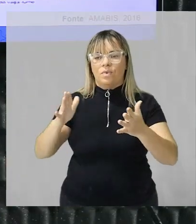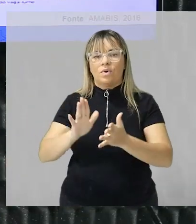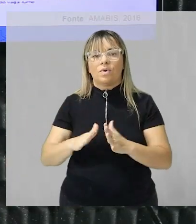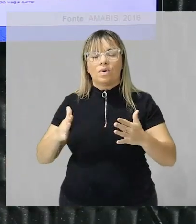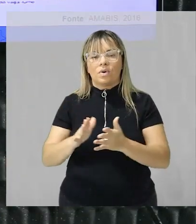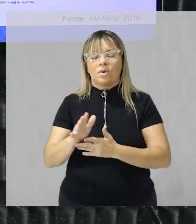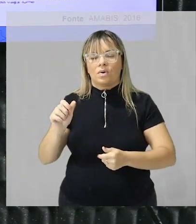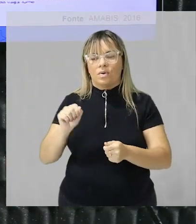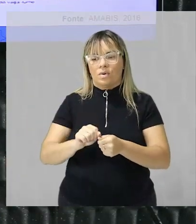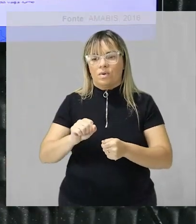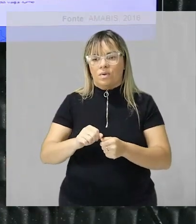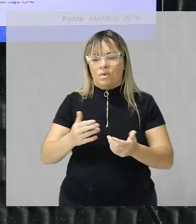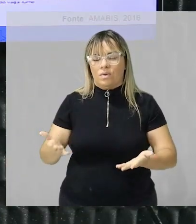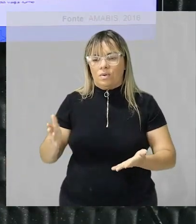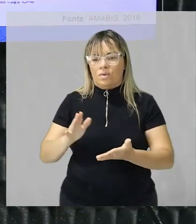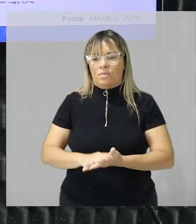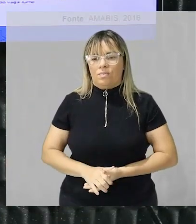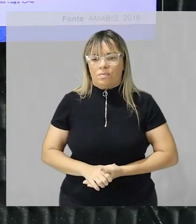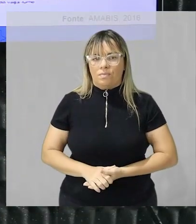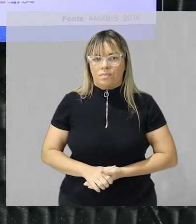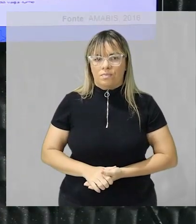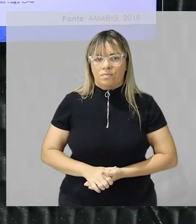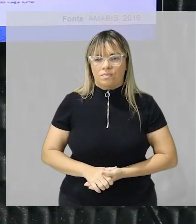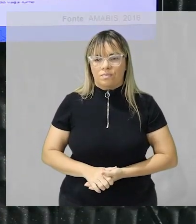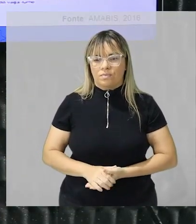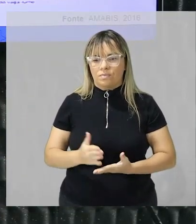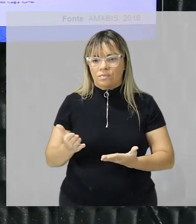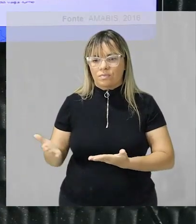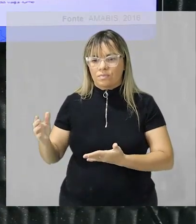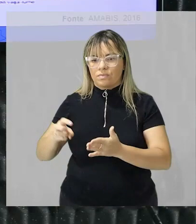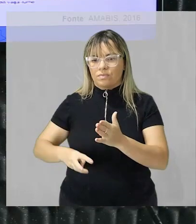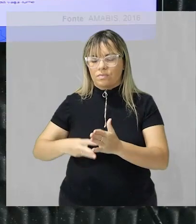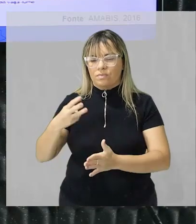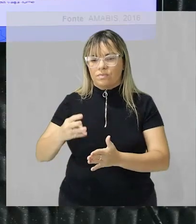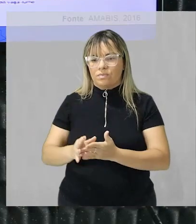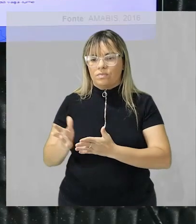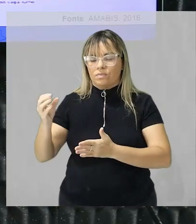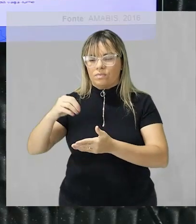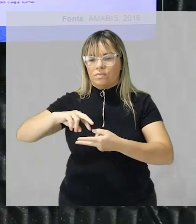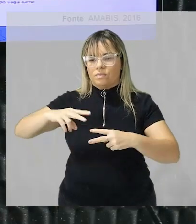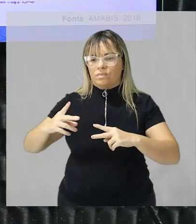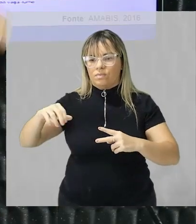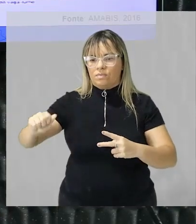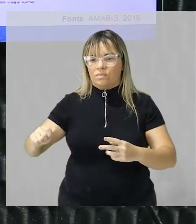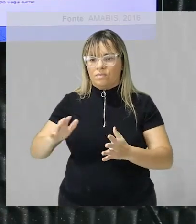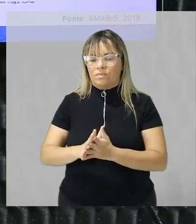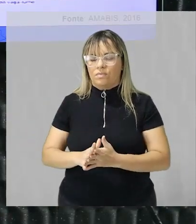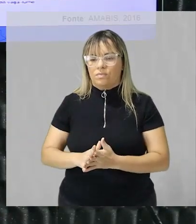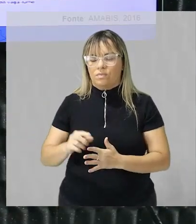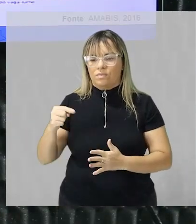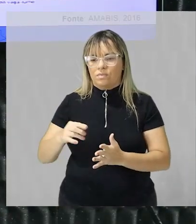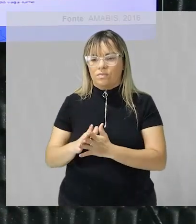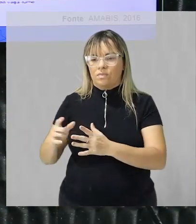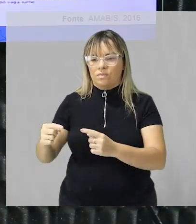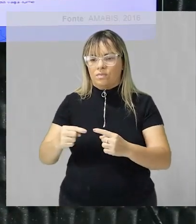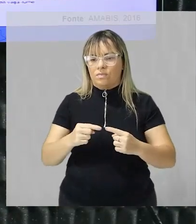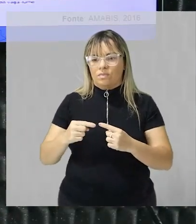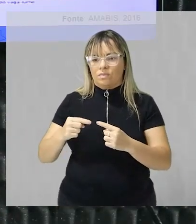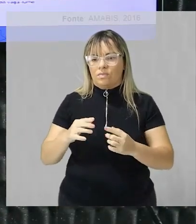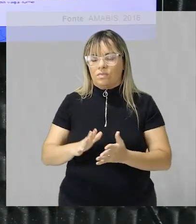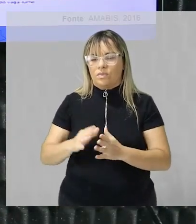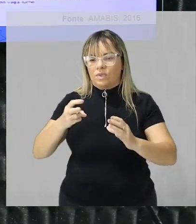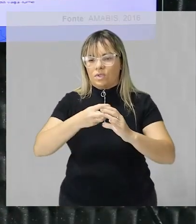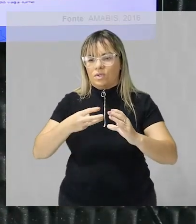fizeram. O que eles fizeram? Eles introduziram, introdução do DNA recombinante em célula de tabaco, né? A planta que produz o fumo,